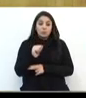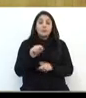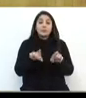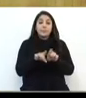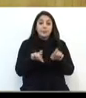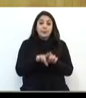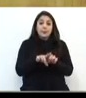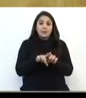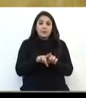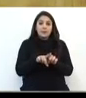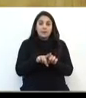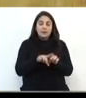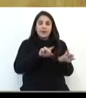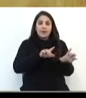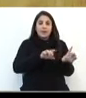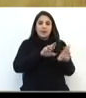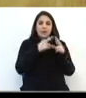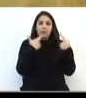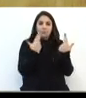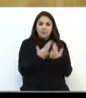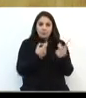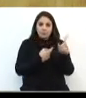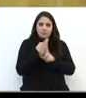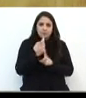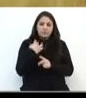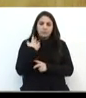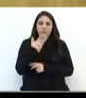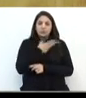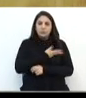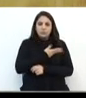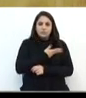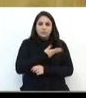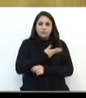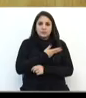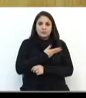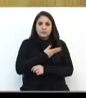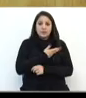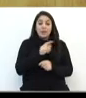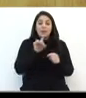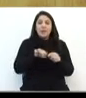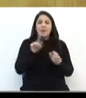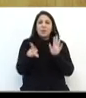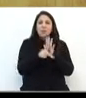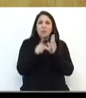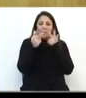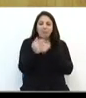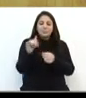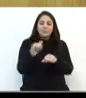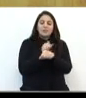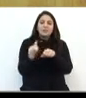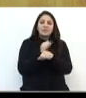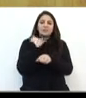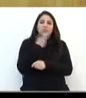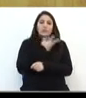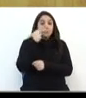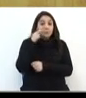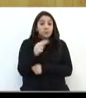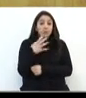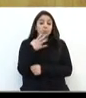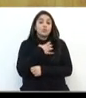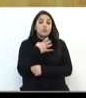com todos os oficiais, onde nós, essas são reuniões táticas, em que nós estabelecemos